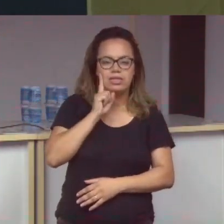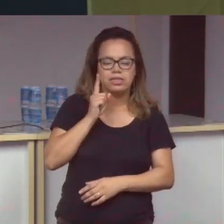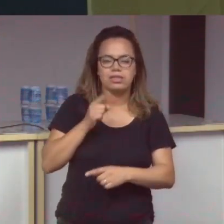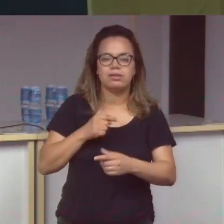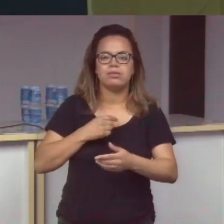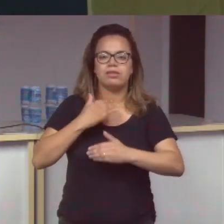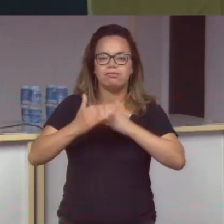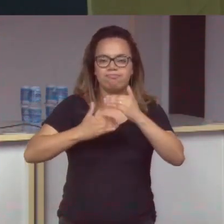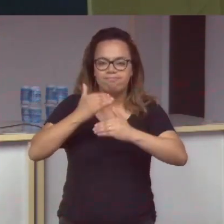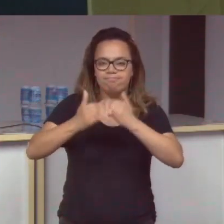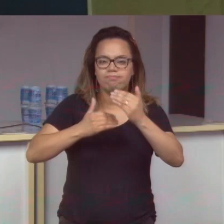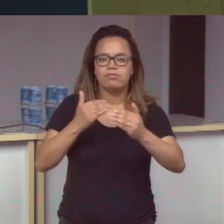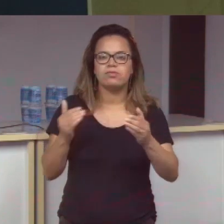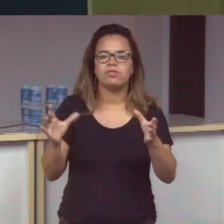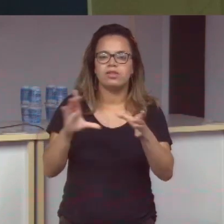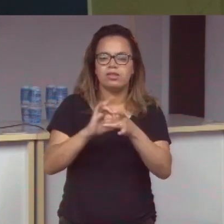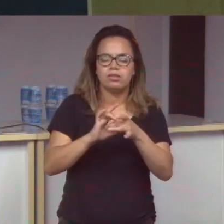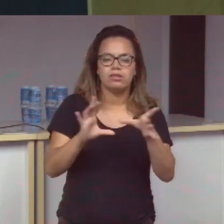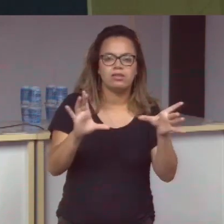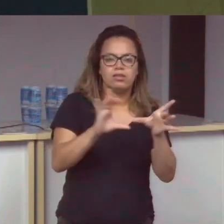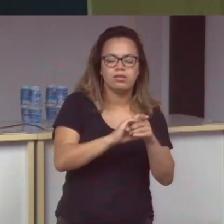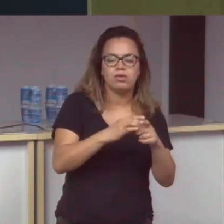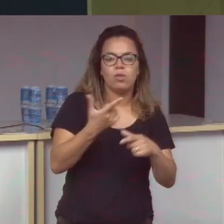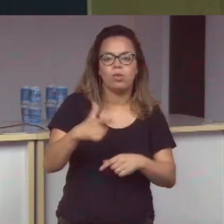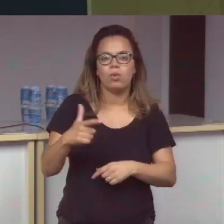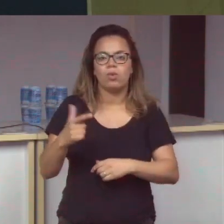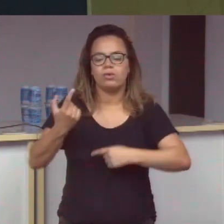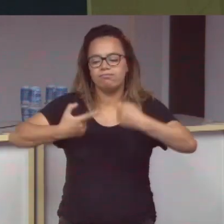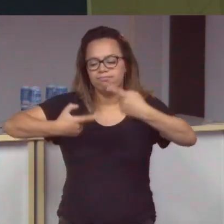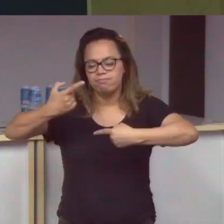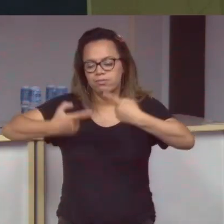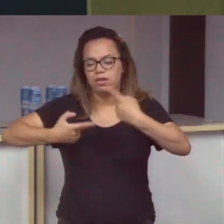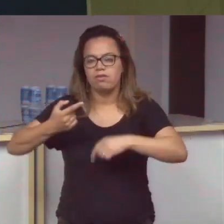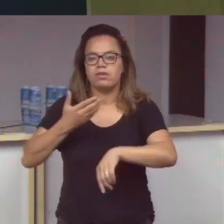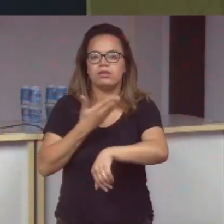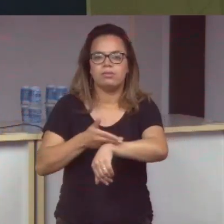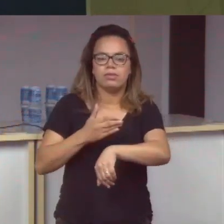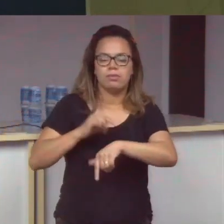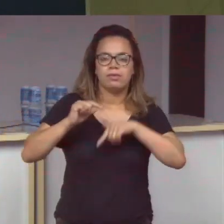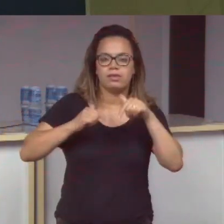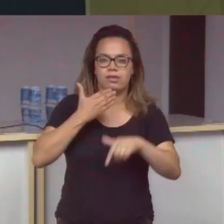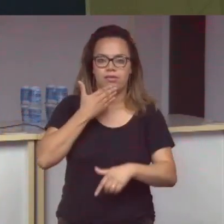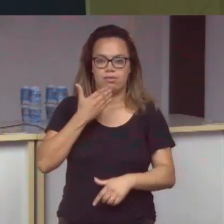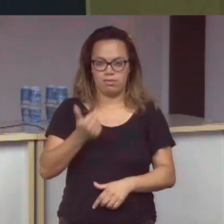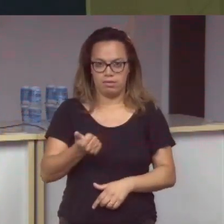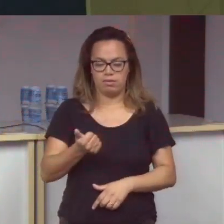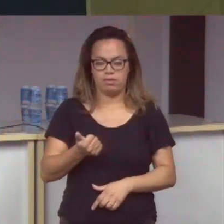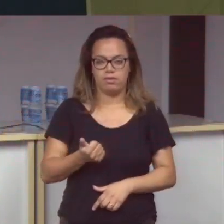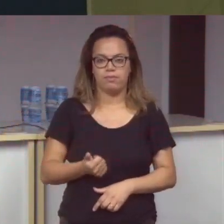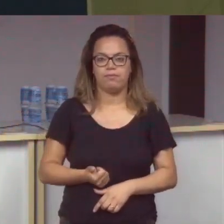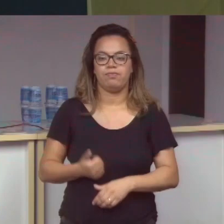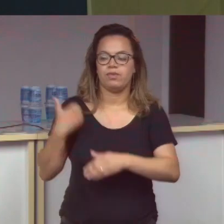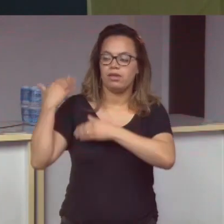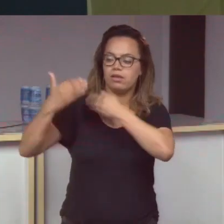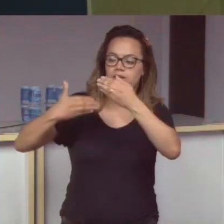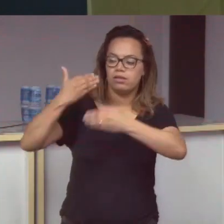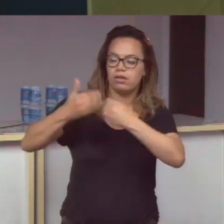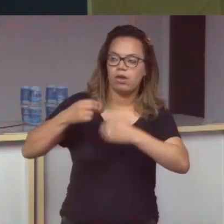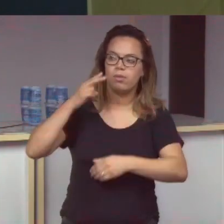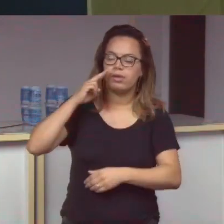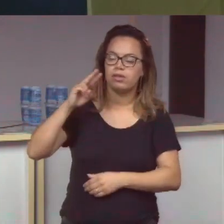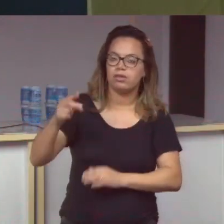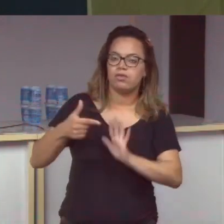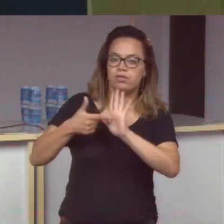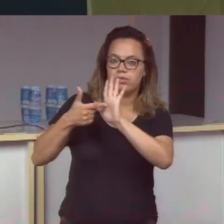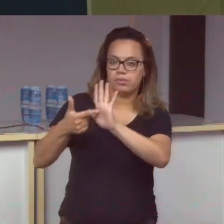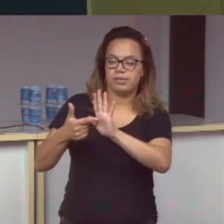novas parcerias, outros diálogos para a gente poder trabalhar, não é? Então, esse percurso histórico só nos